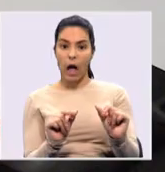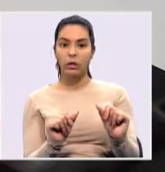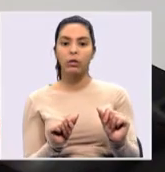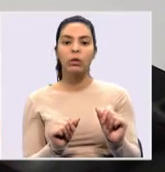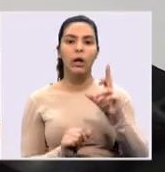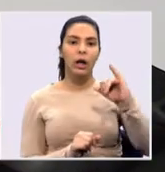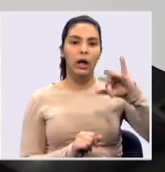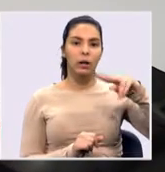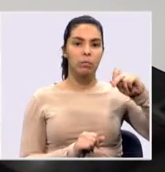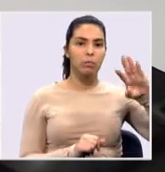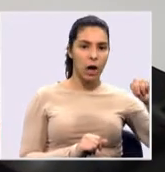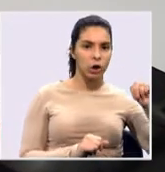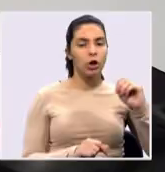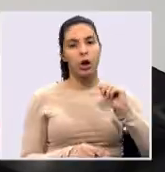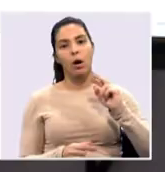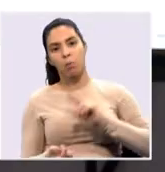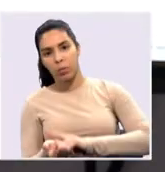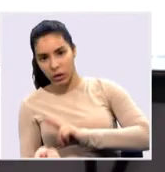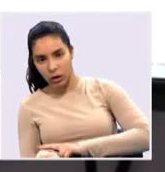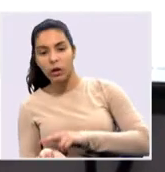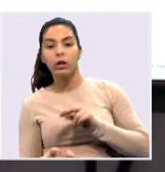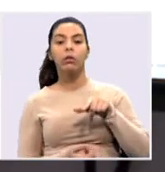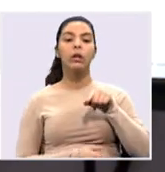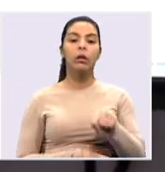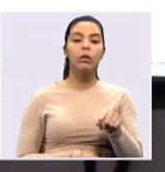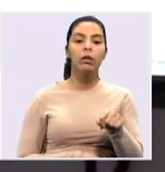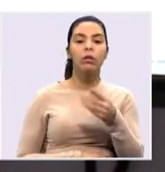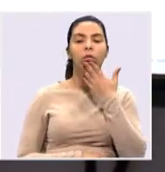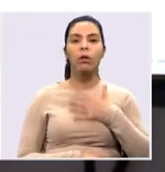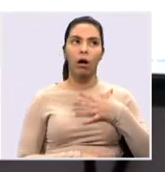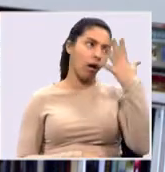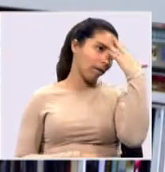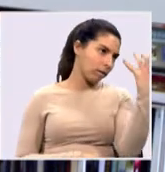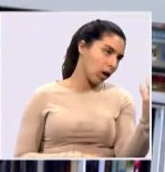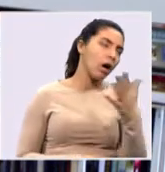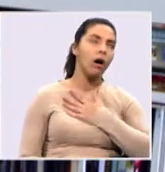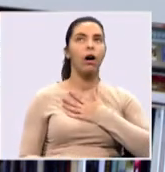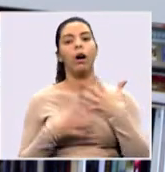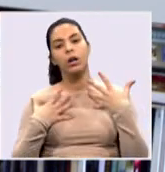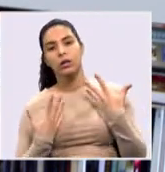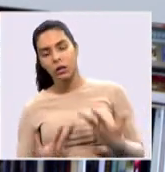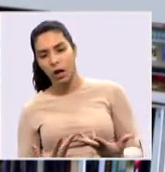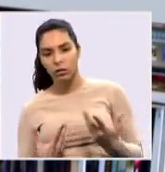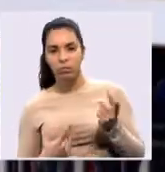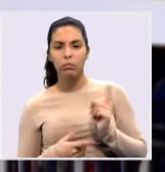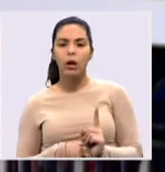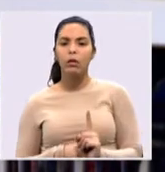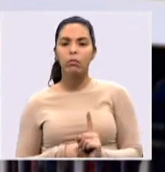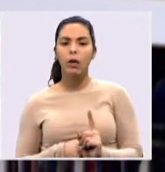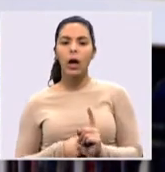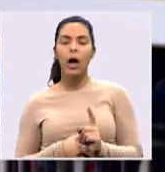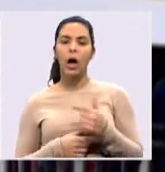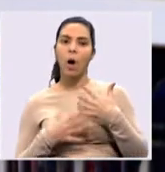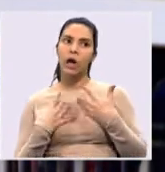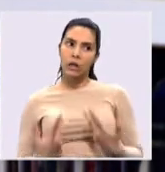O podcast Rimas e Batidas não são coisas que me tragam dor de cabeça ou que me façam achar que estou mesmo cansada, mas